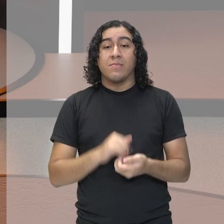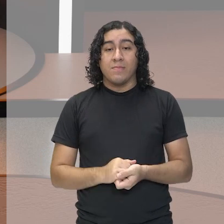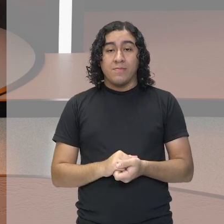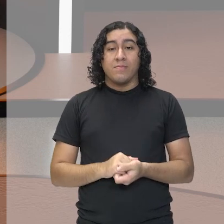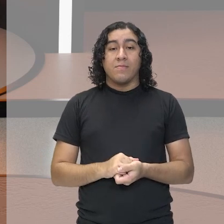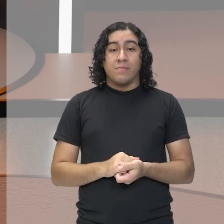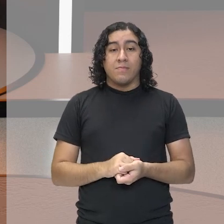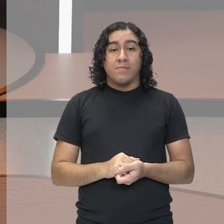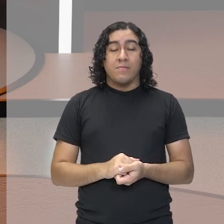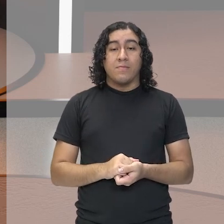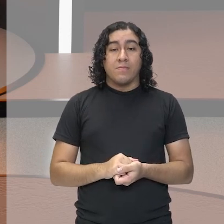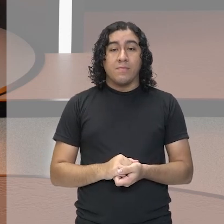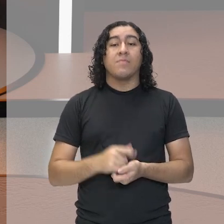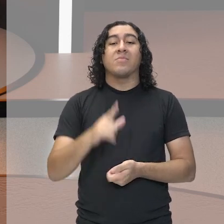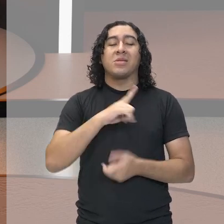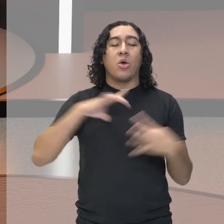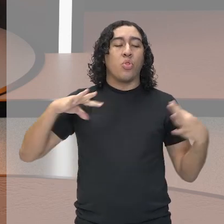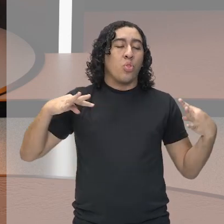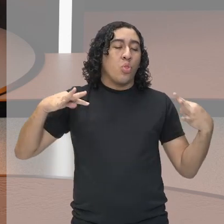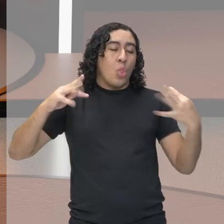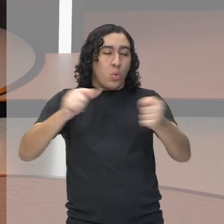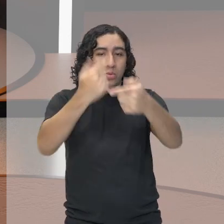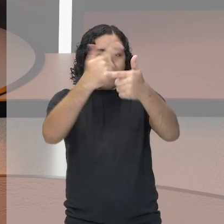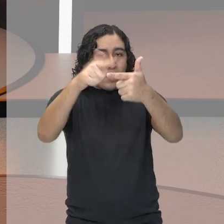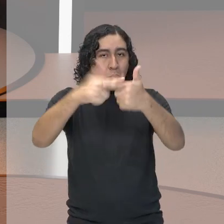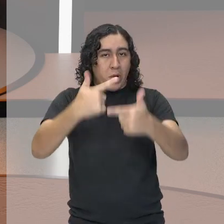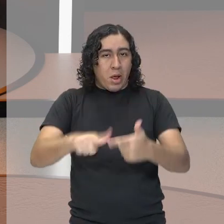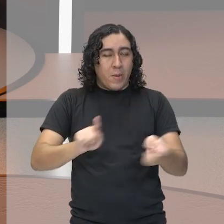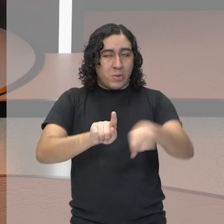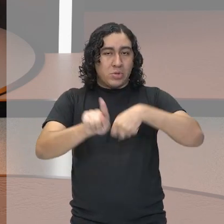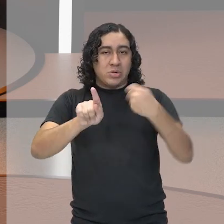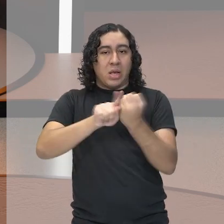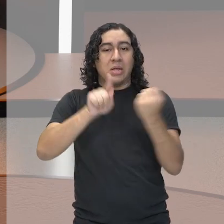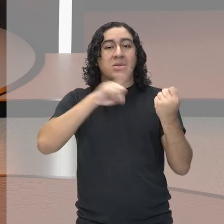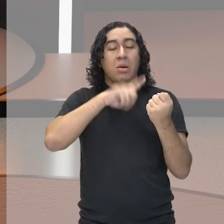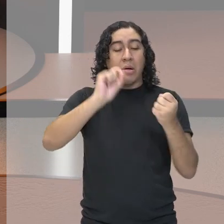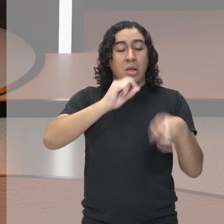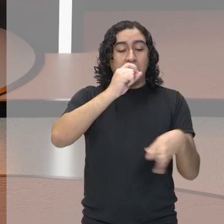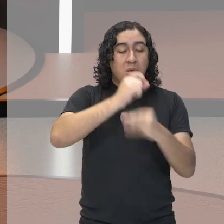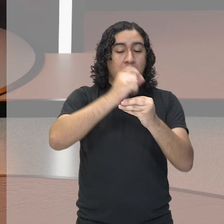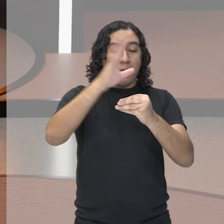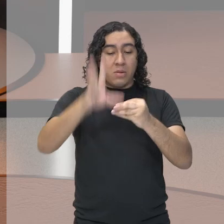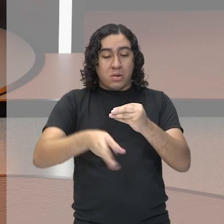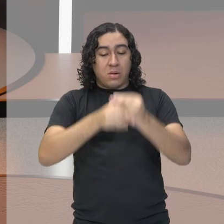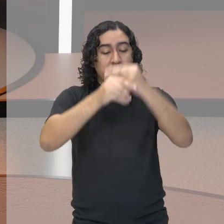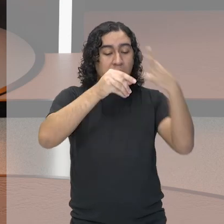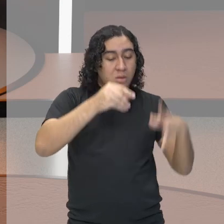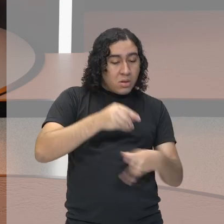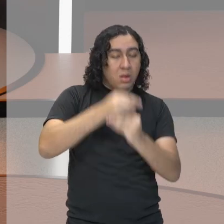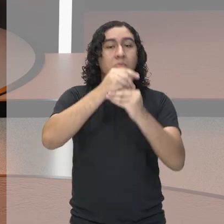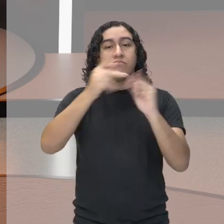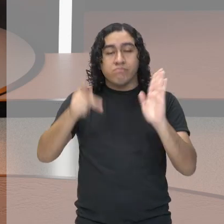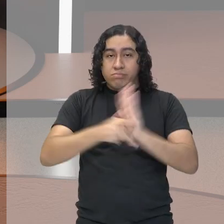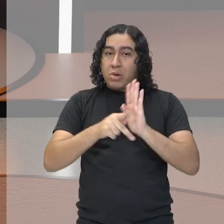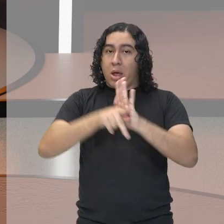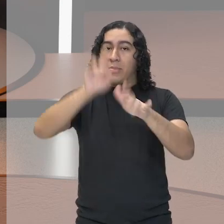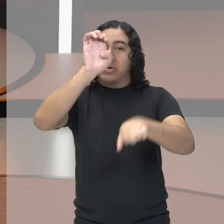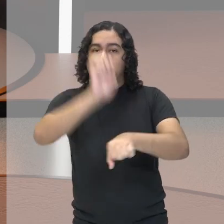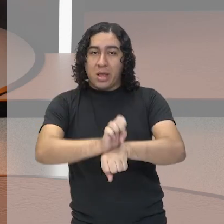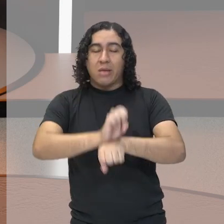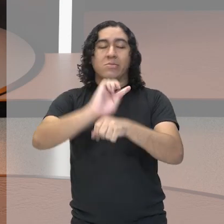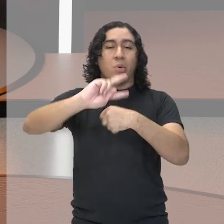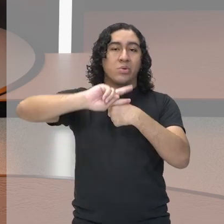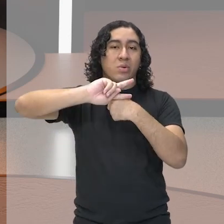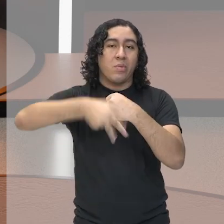da vacina, tem toda essa problemática social, né, que vai ser trazida pelo próprio Estado